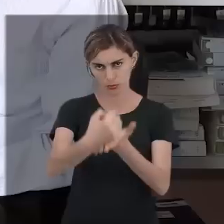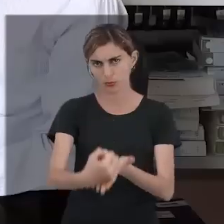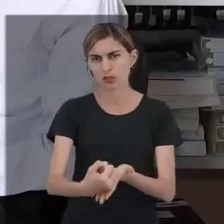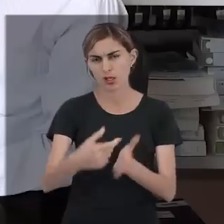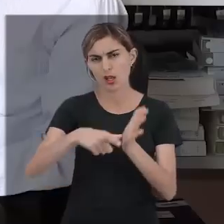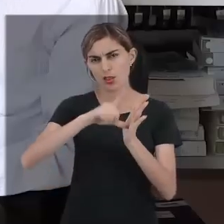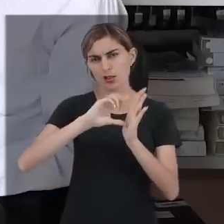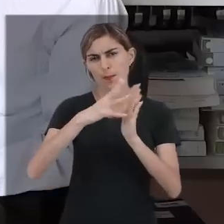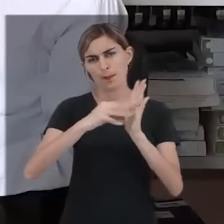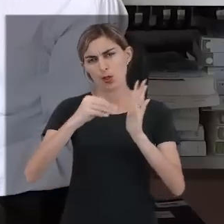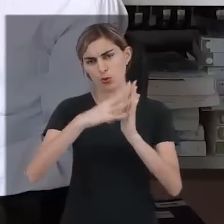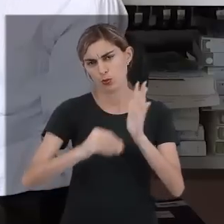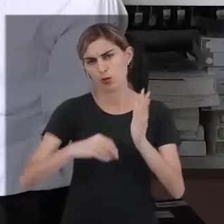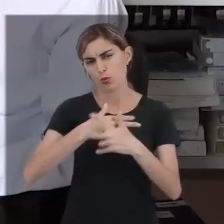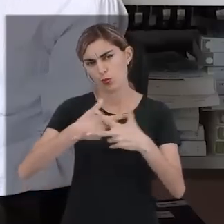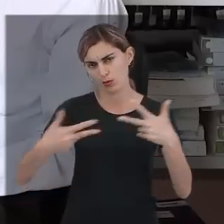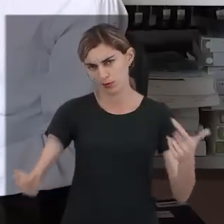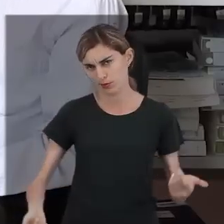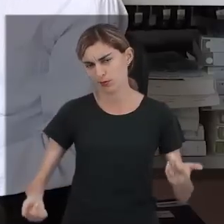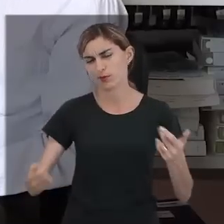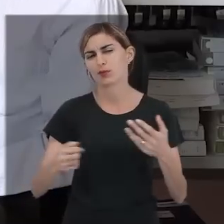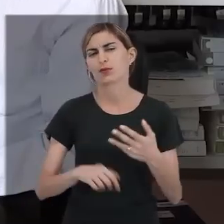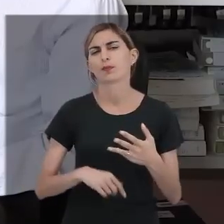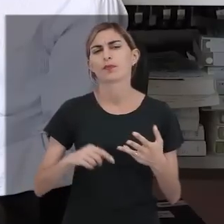antigo manual da qualidade, né?